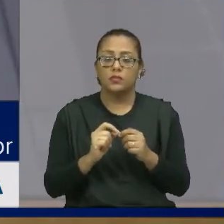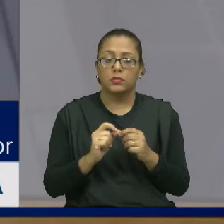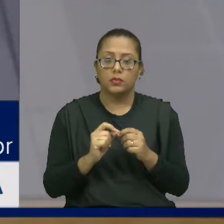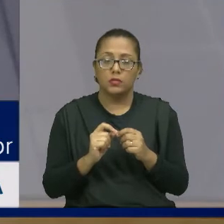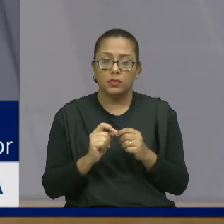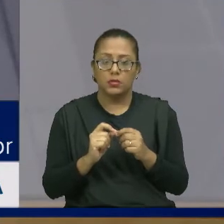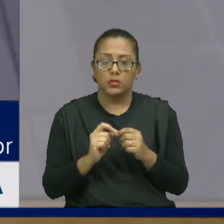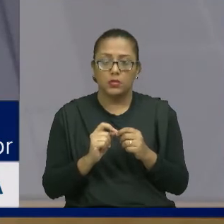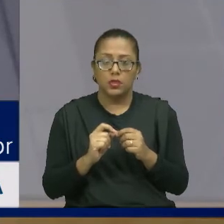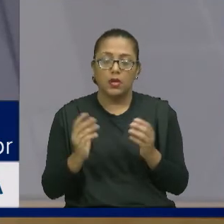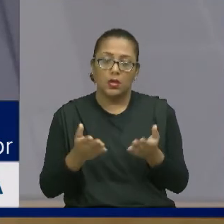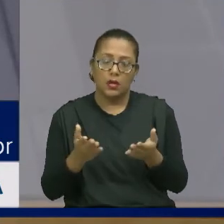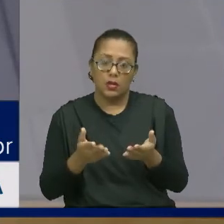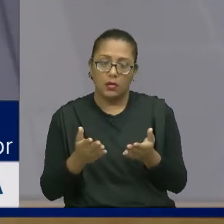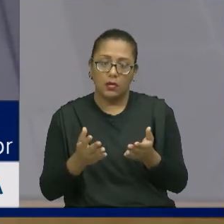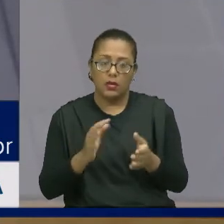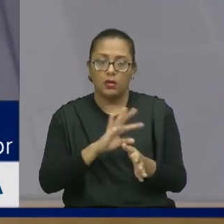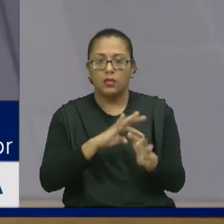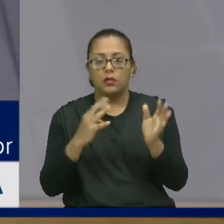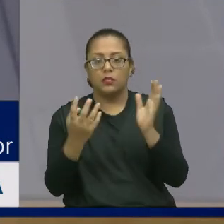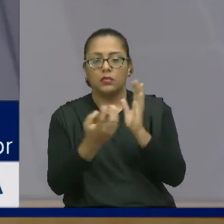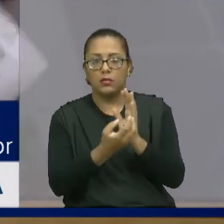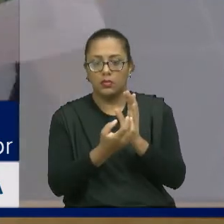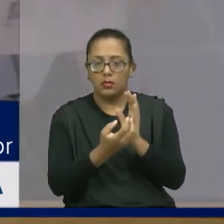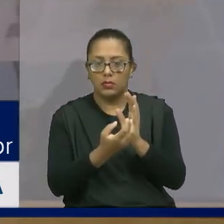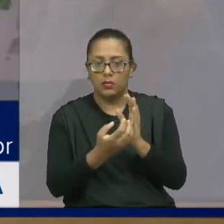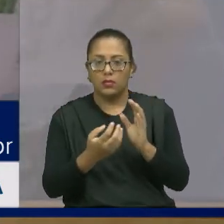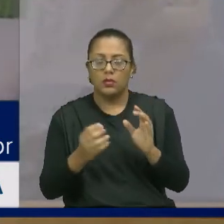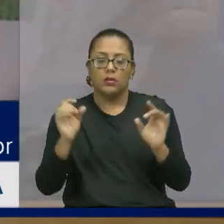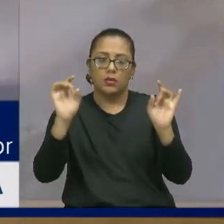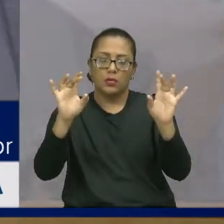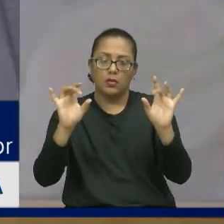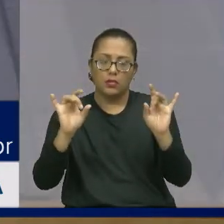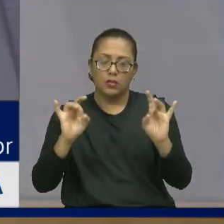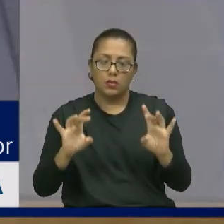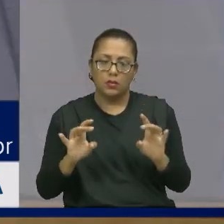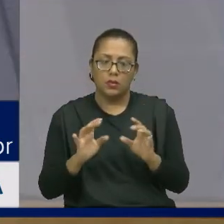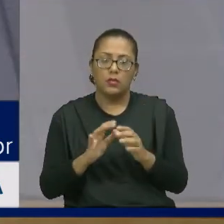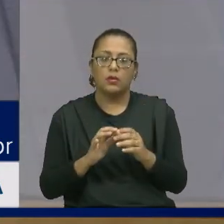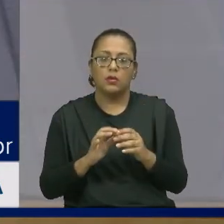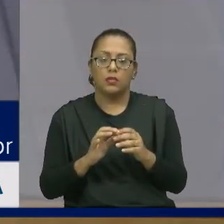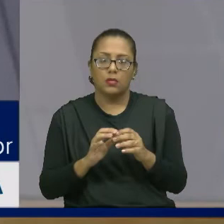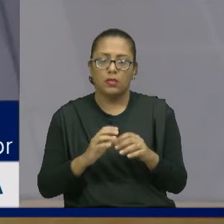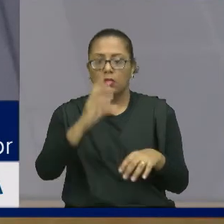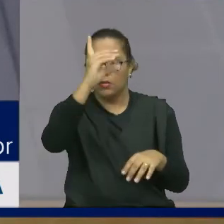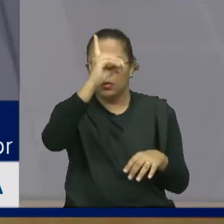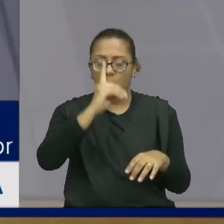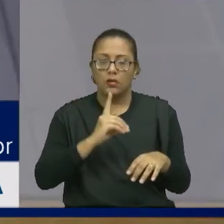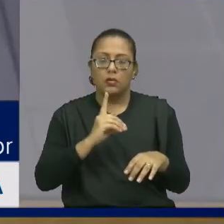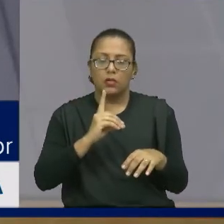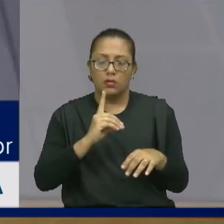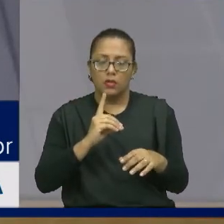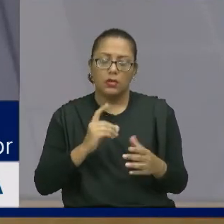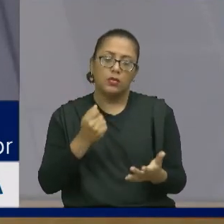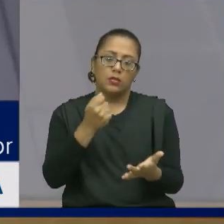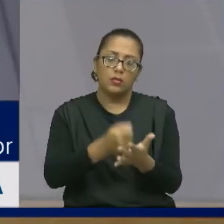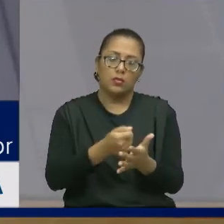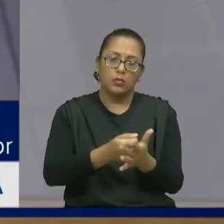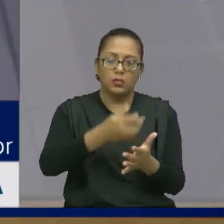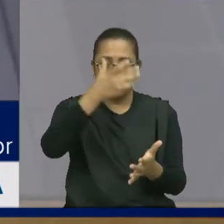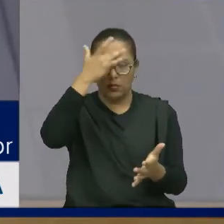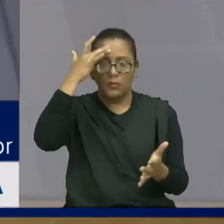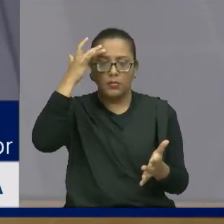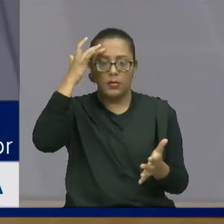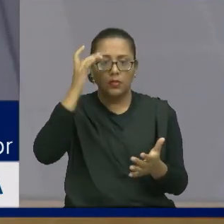competência subsidiária tributária da Câmara Especial Conclua, de Direito vereadora. Do Consumidor. Já vou aqui,